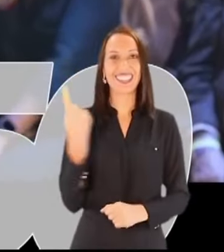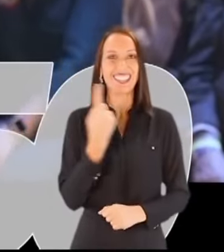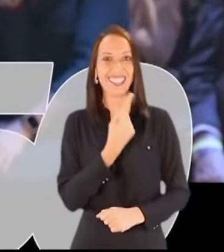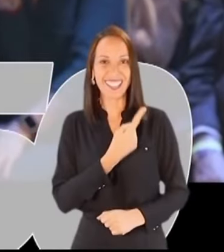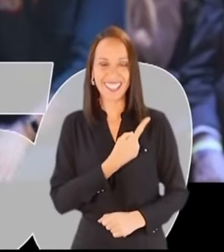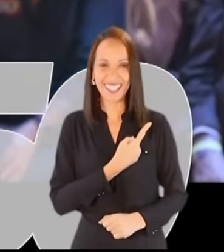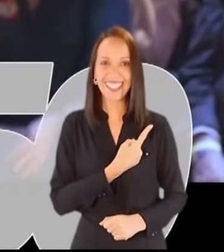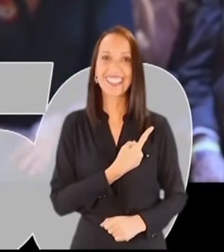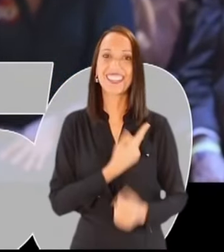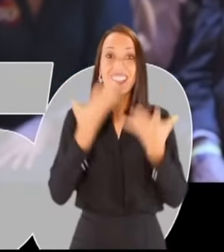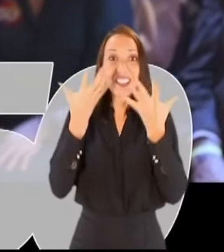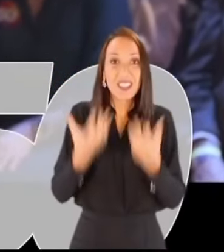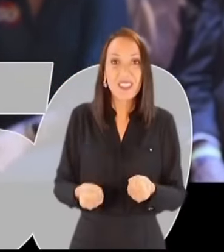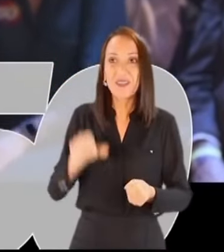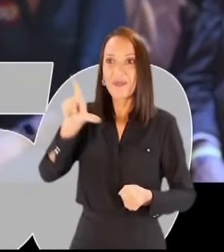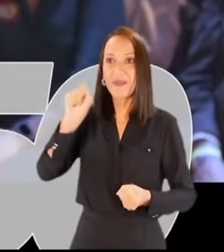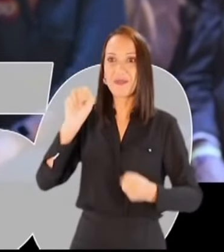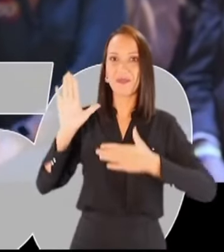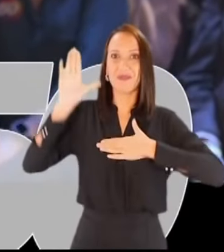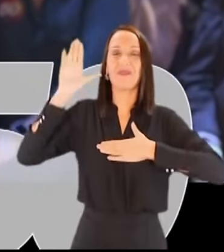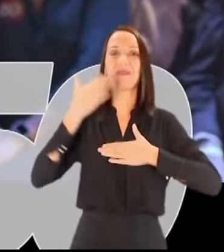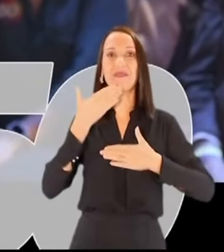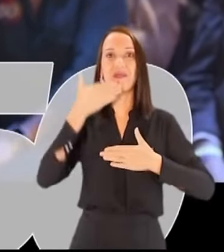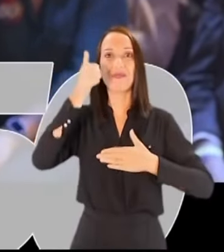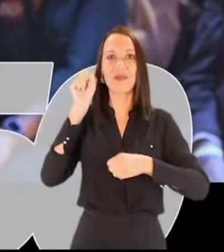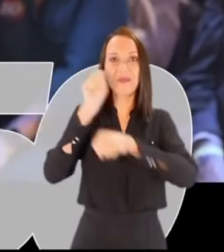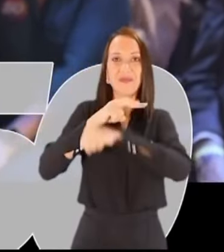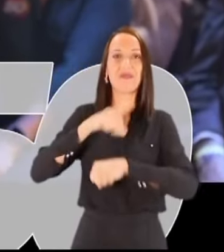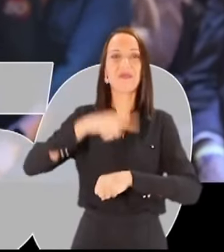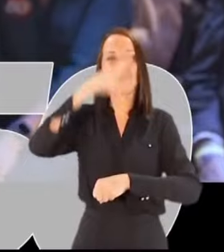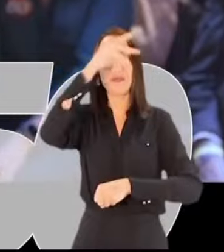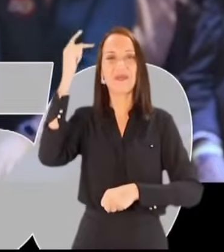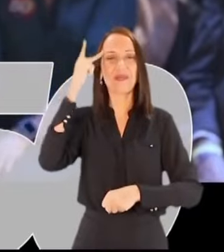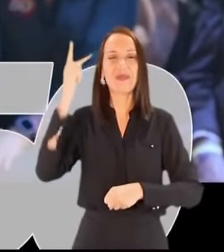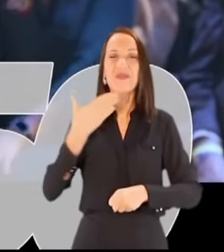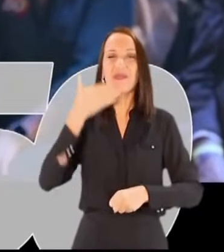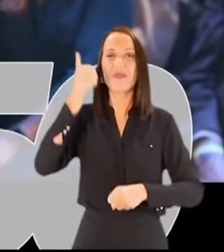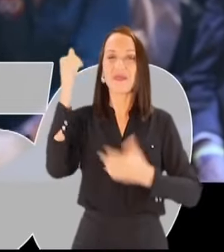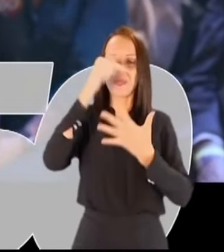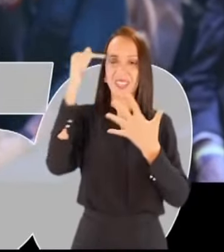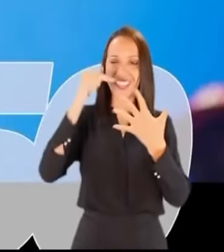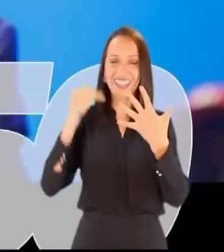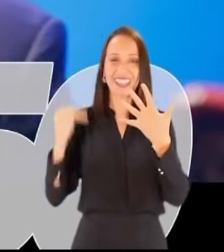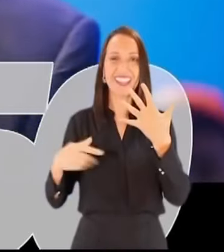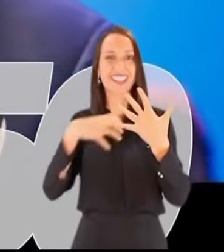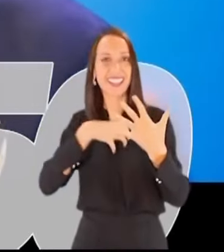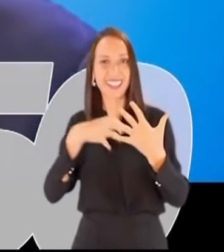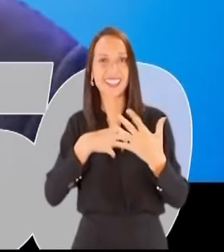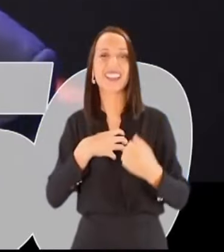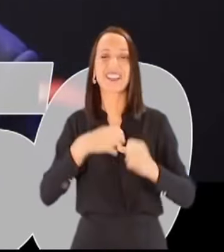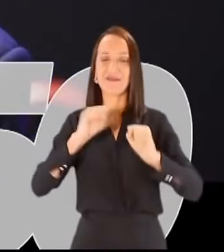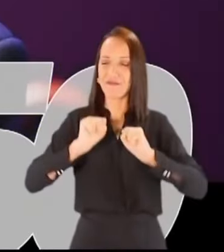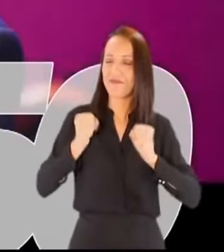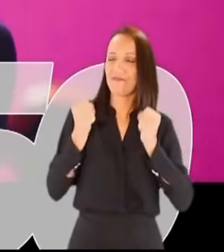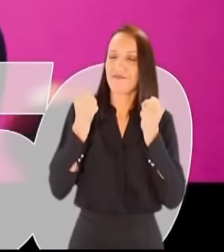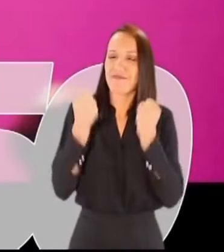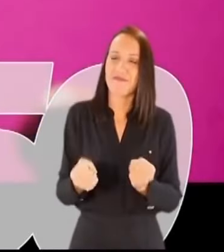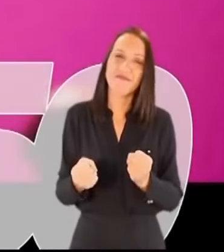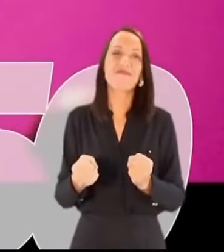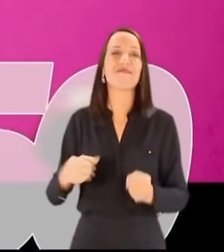Nós vamos eleger o melhor sobre todos os aspectos. O